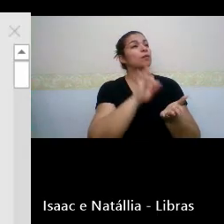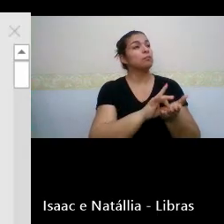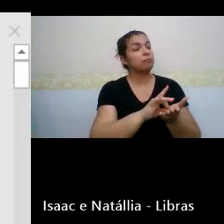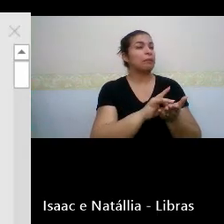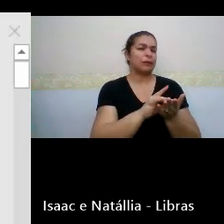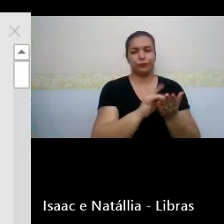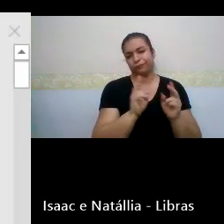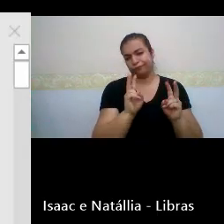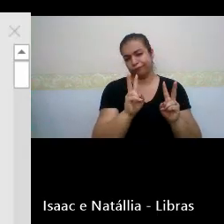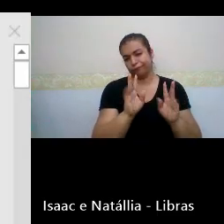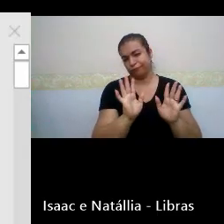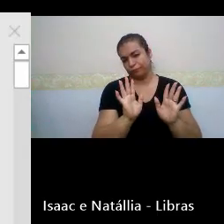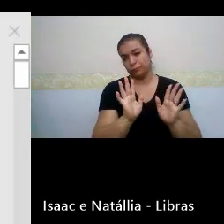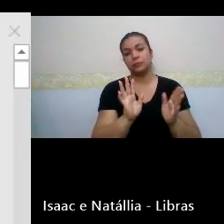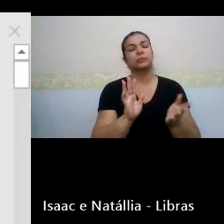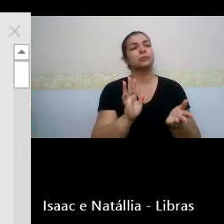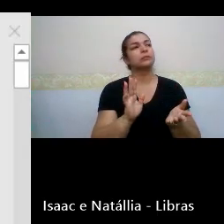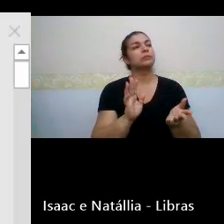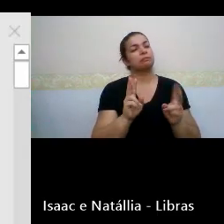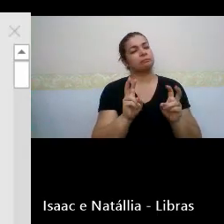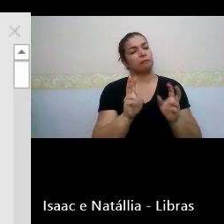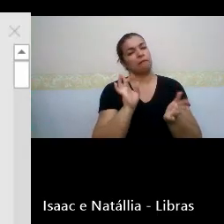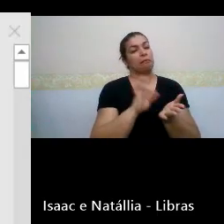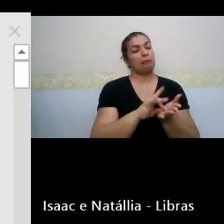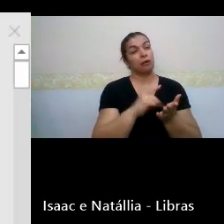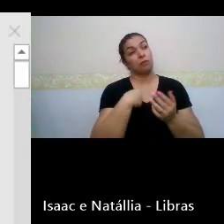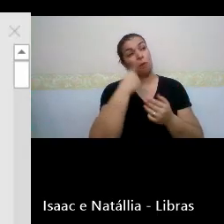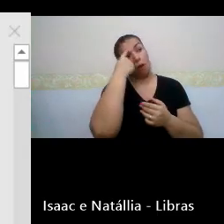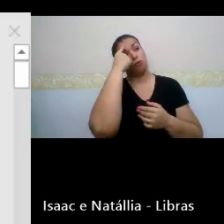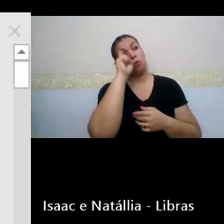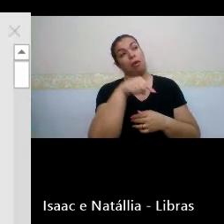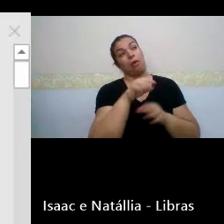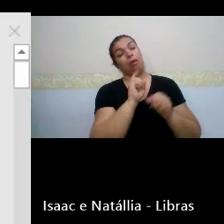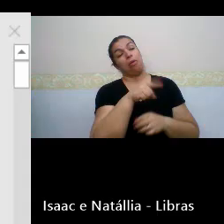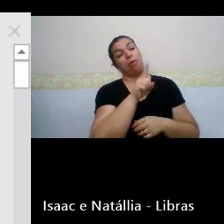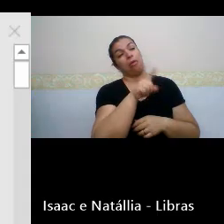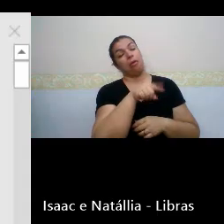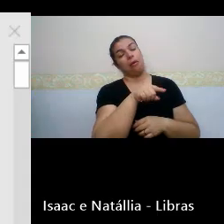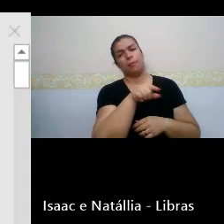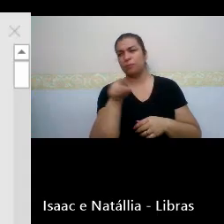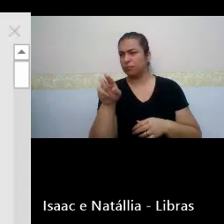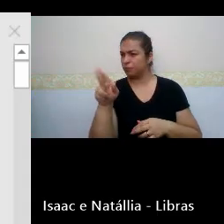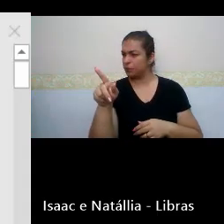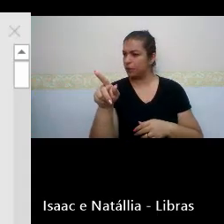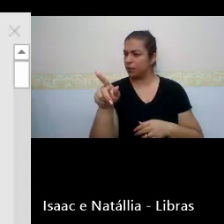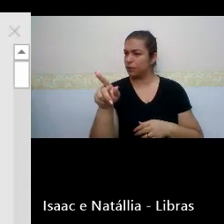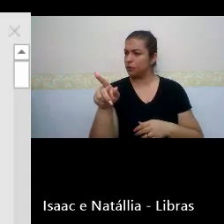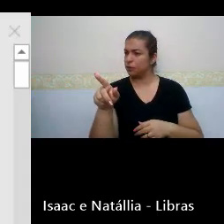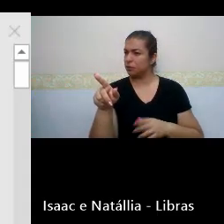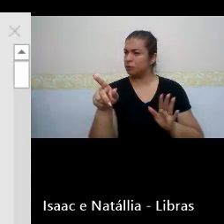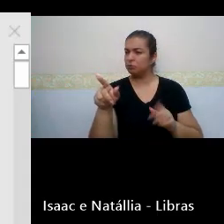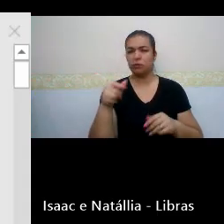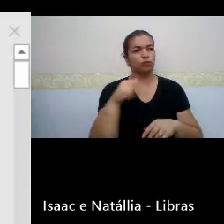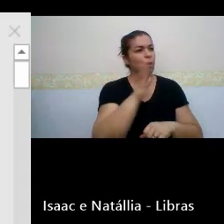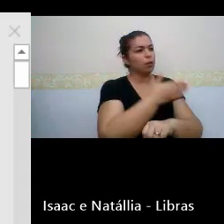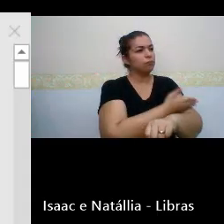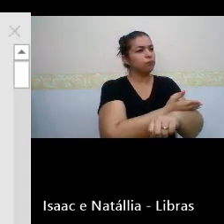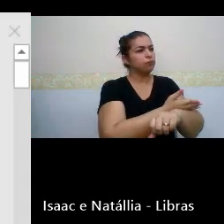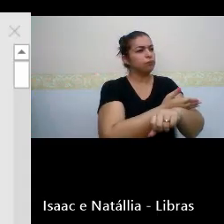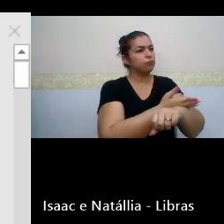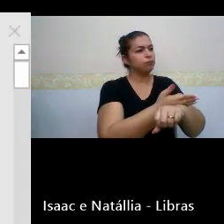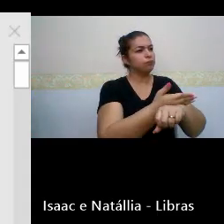Falando a palavra verdade entre aspas, aquilo me faz refletir se a outra exposição acerca do